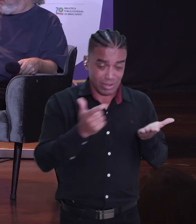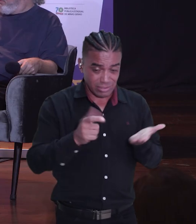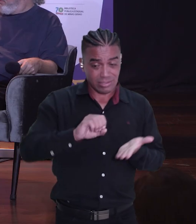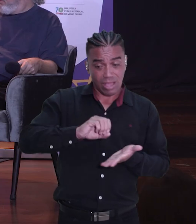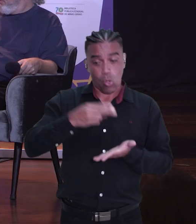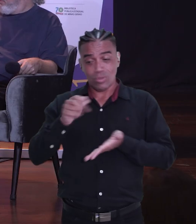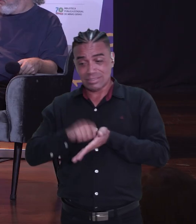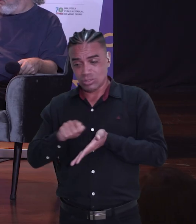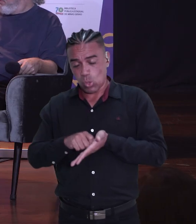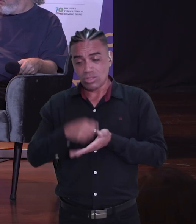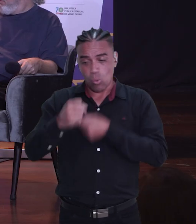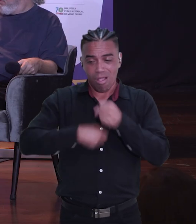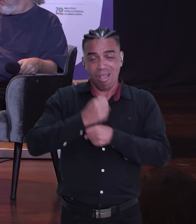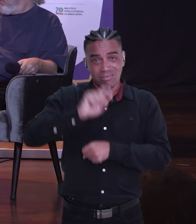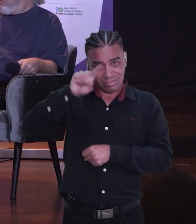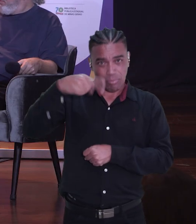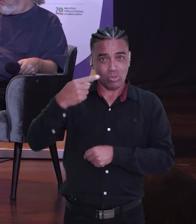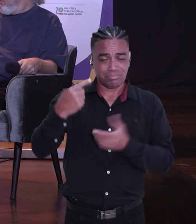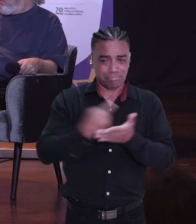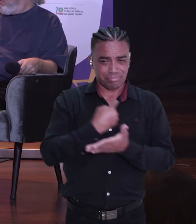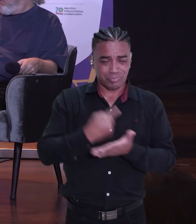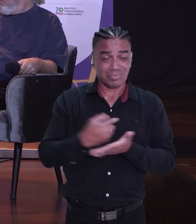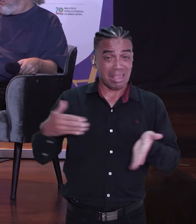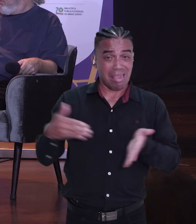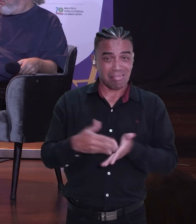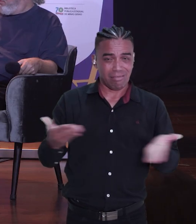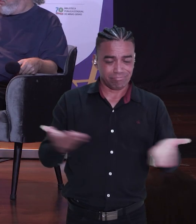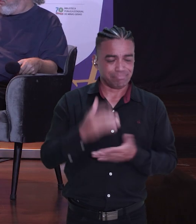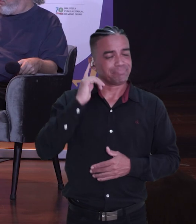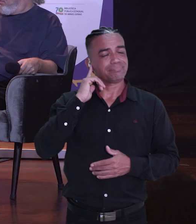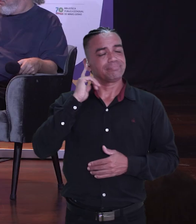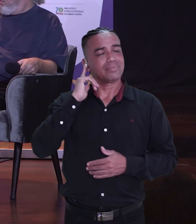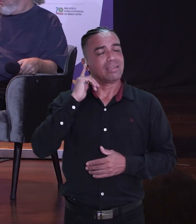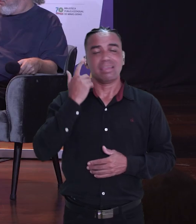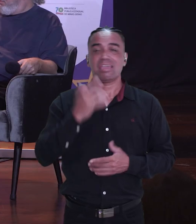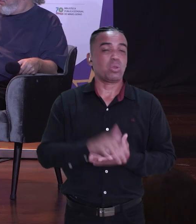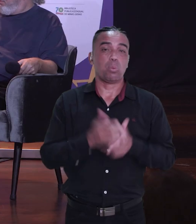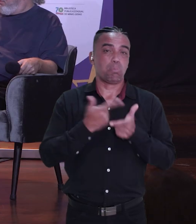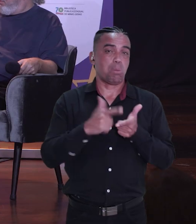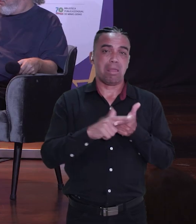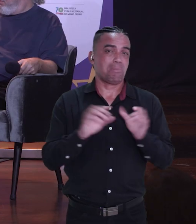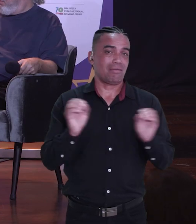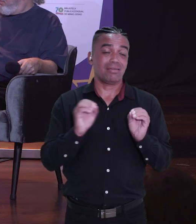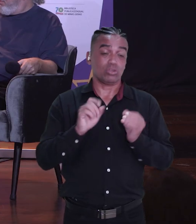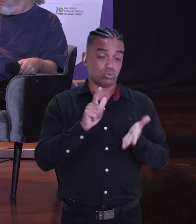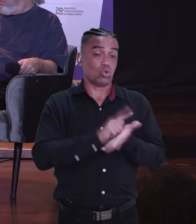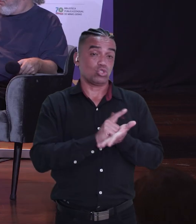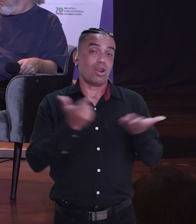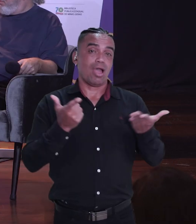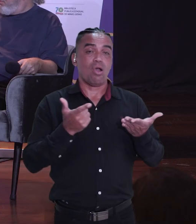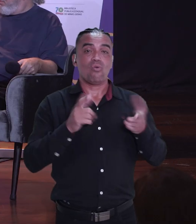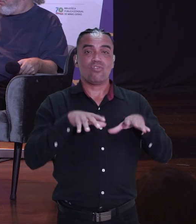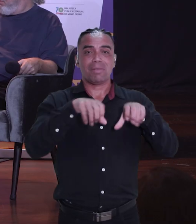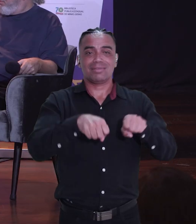jornalista ou escritor, como muitos anos depois, né, e talvez até hoje, eu não tenho o menor problema em dizer que eu sou um